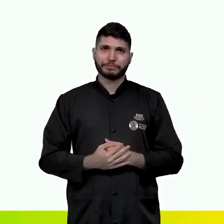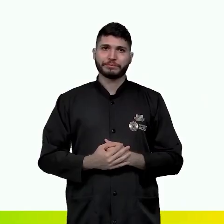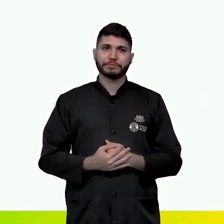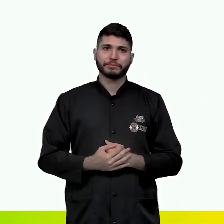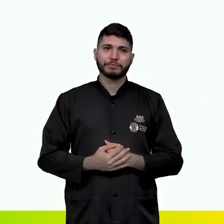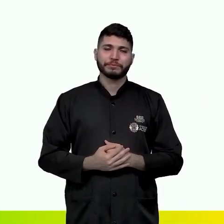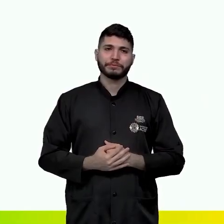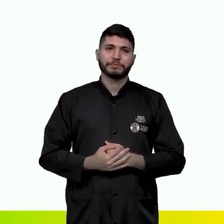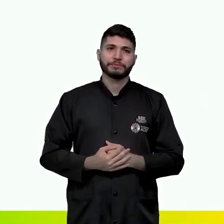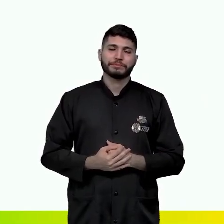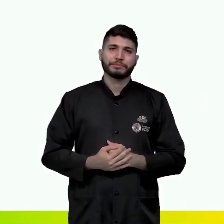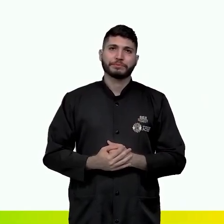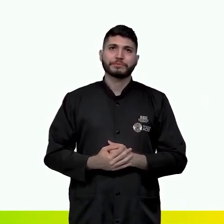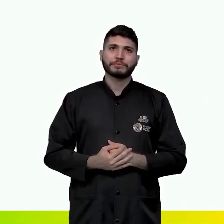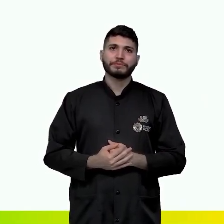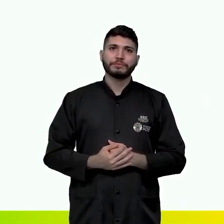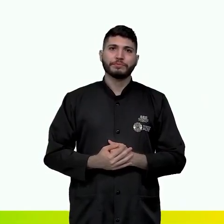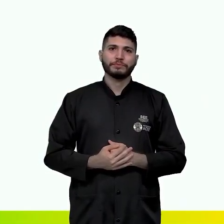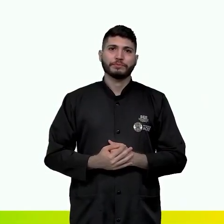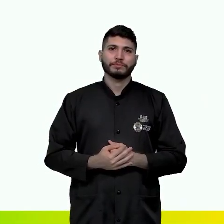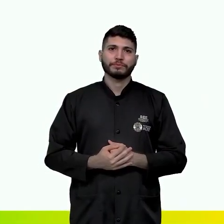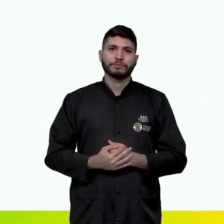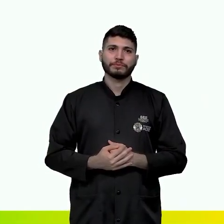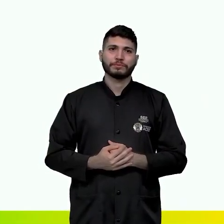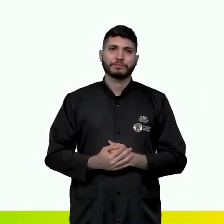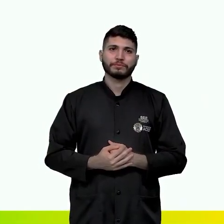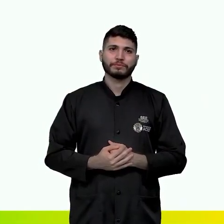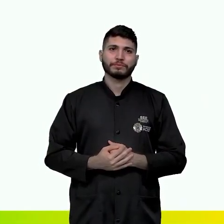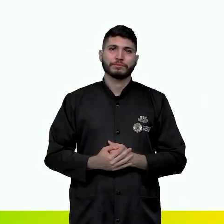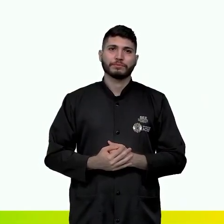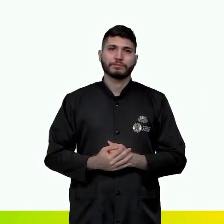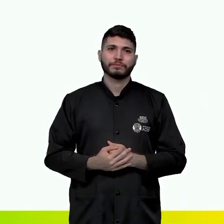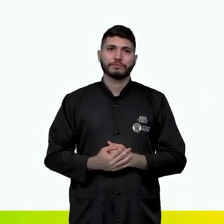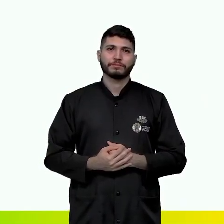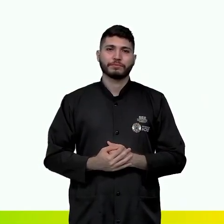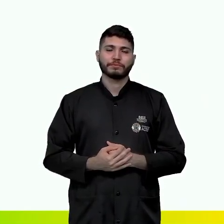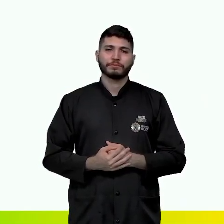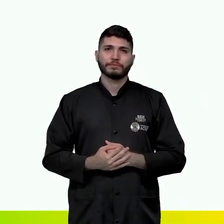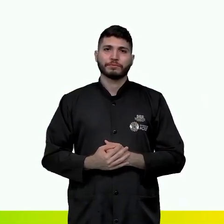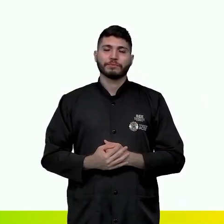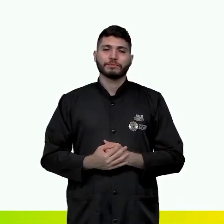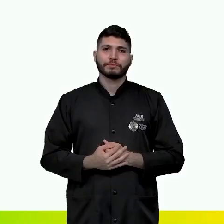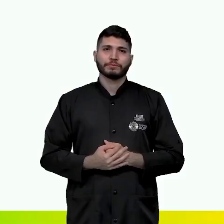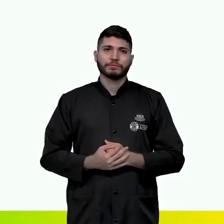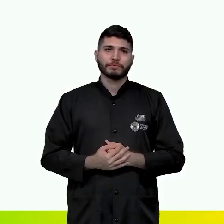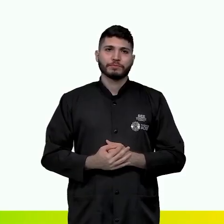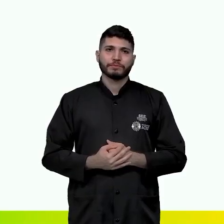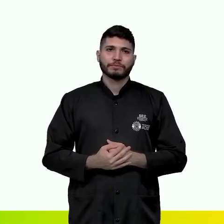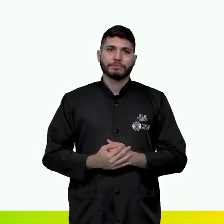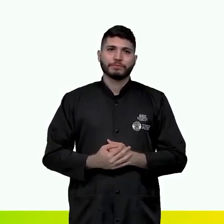Eu sei a área da circunferência maior aqui, dessa aqui tem raio L.